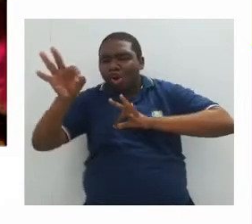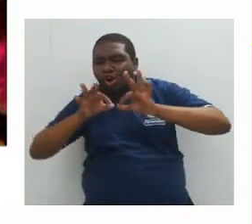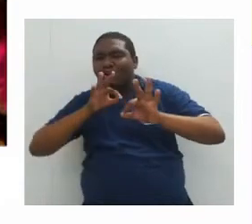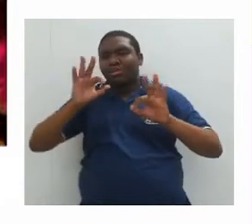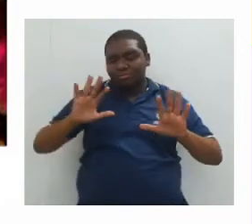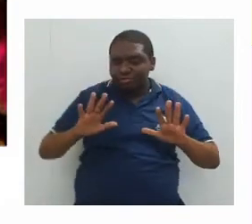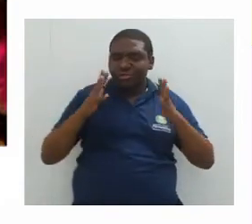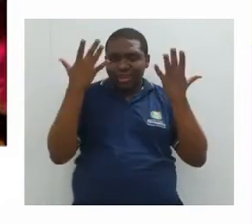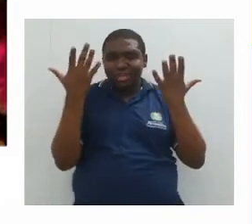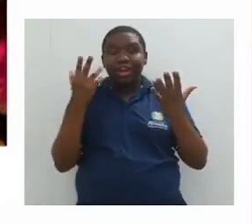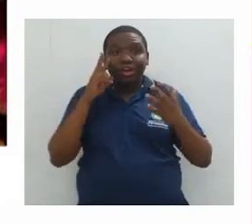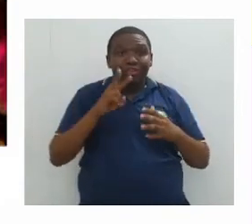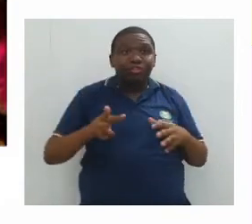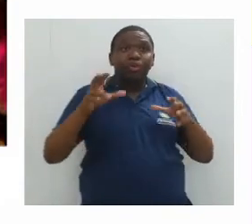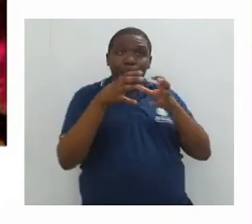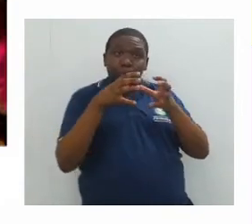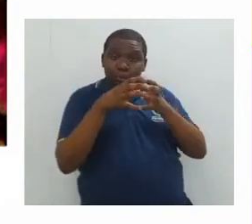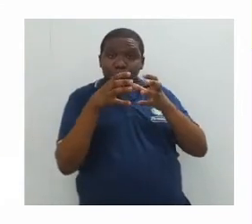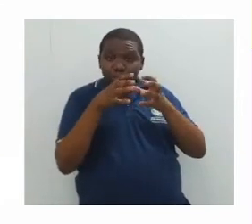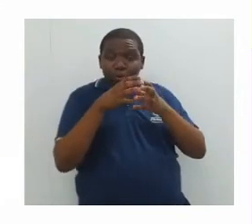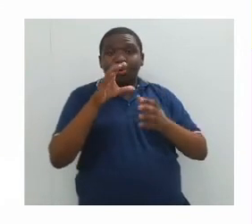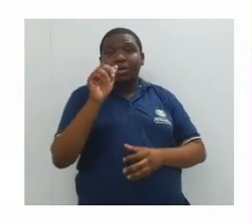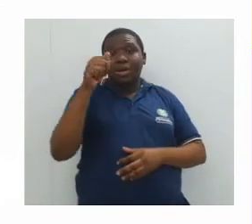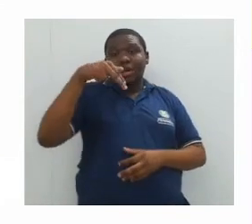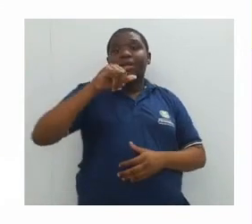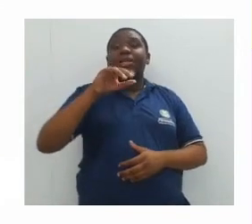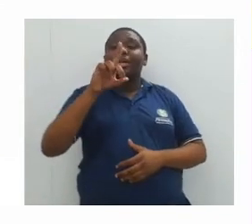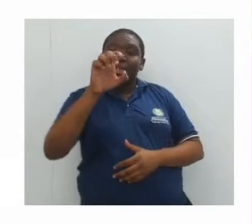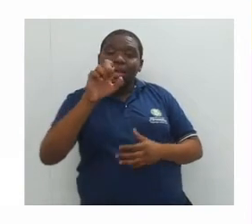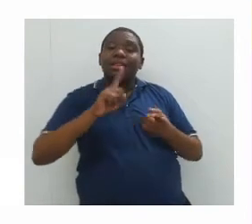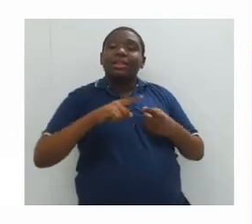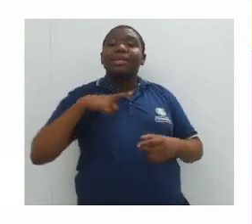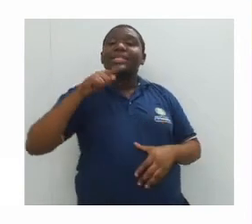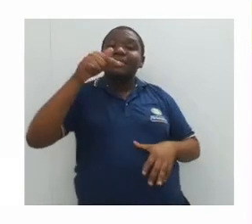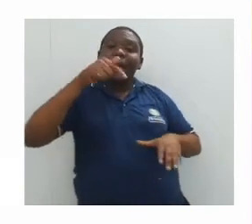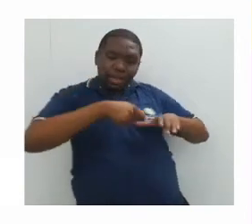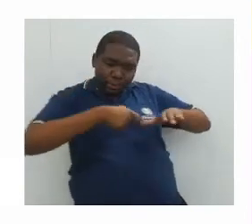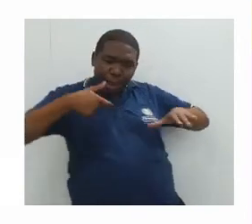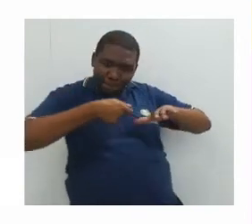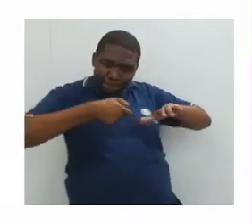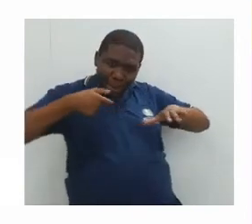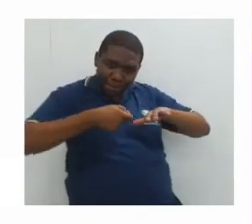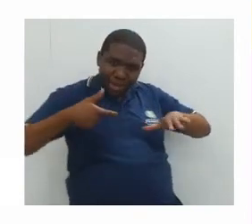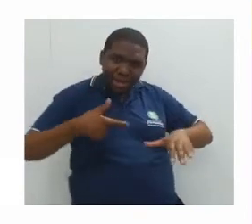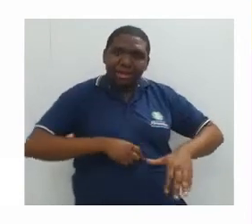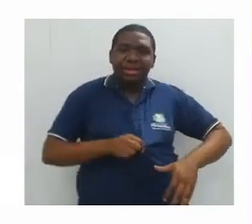na foto anterior, a tribo Canidé, a gente tem 7 flechas, mas vamos